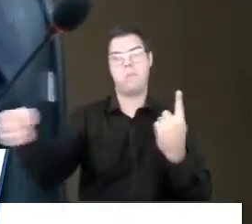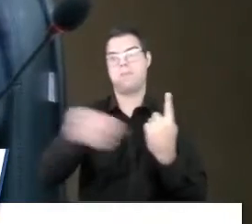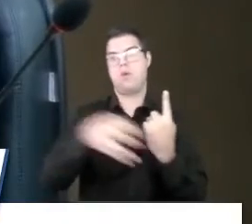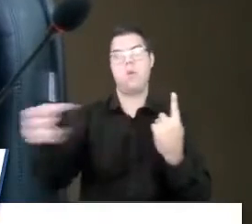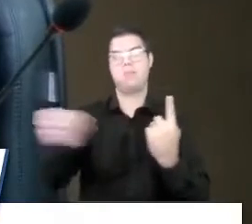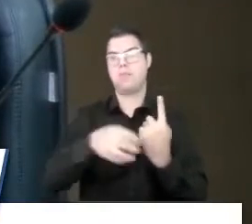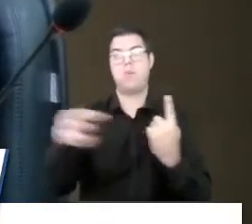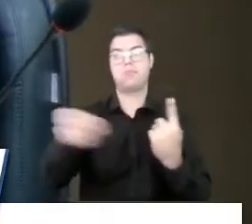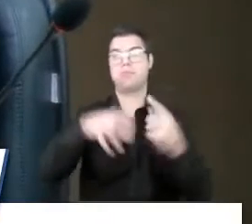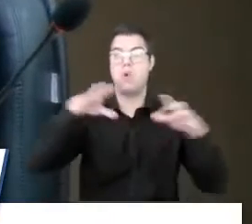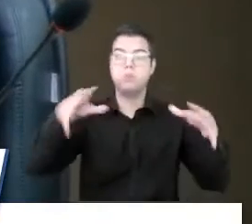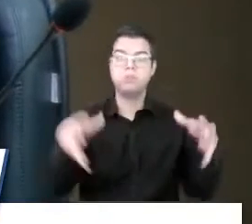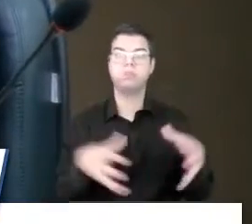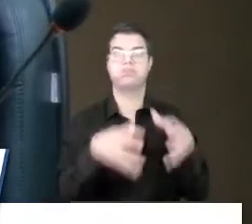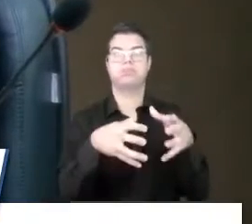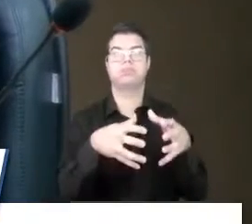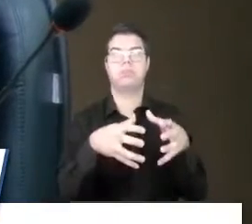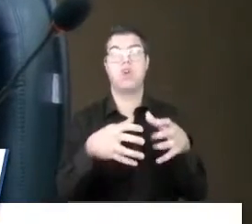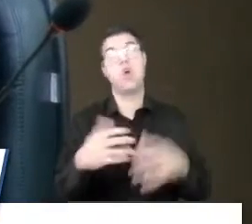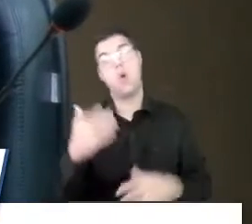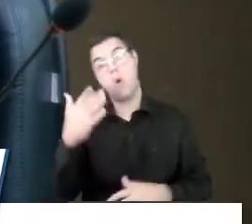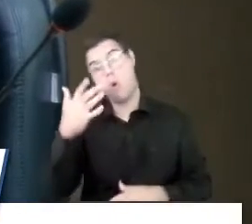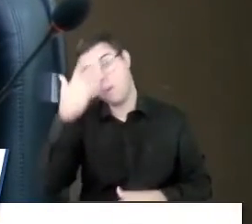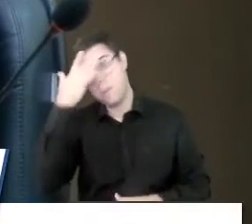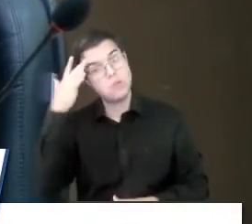no serviço público. Então, as coisas não são.